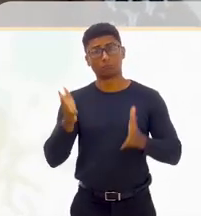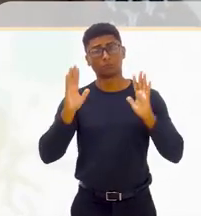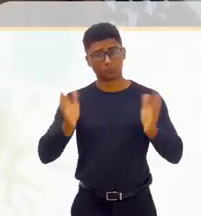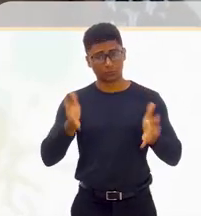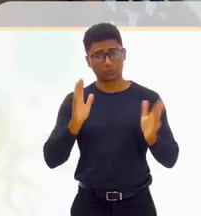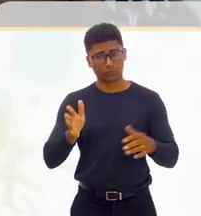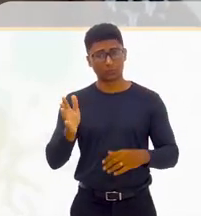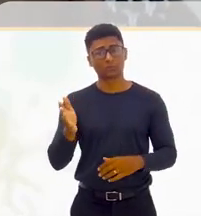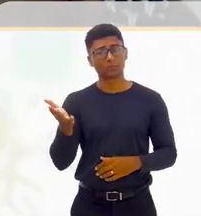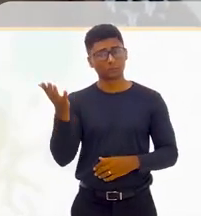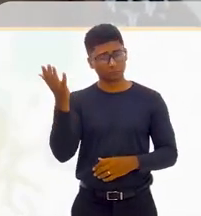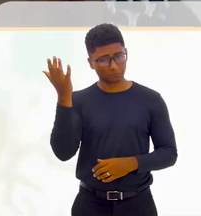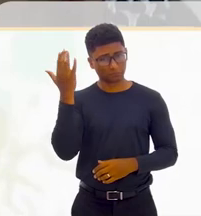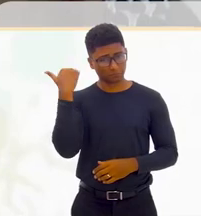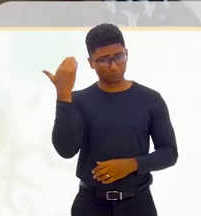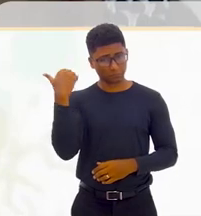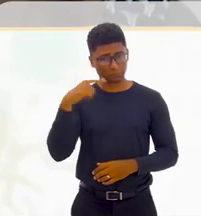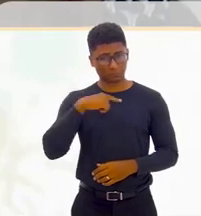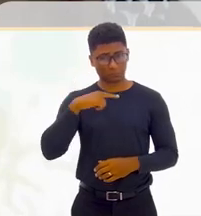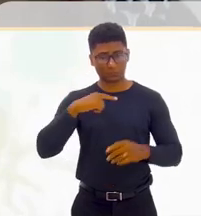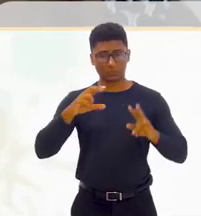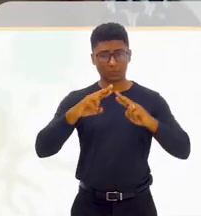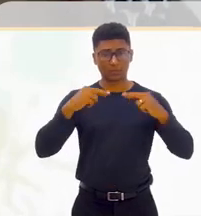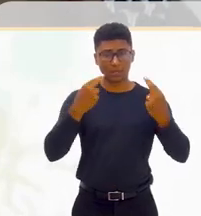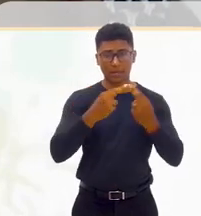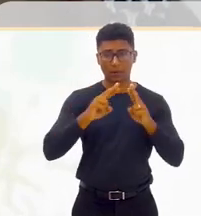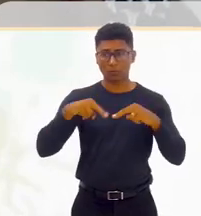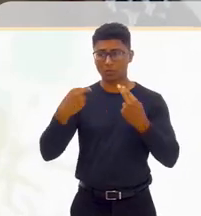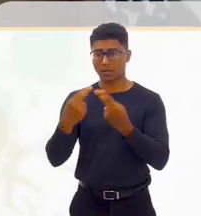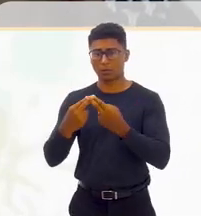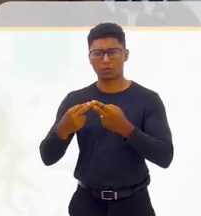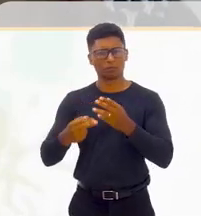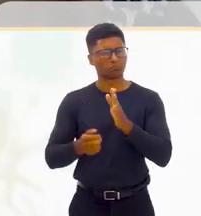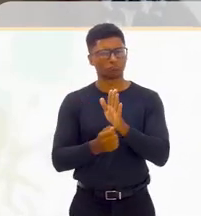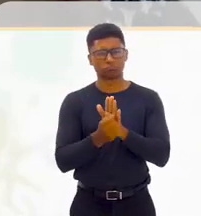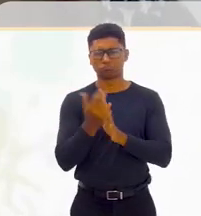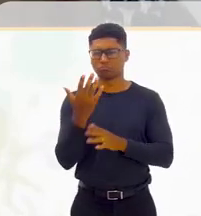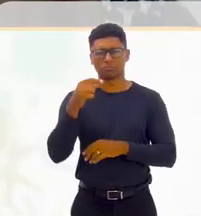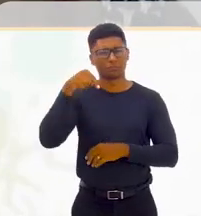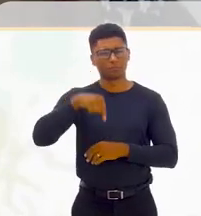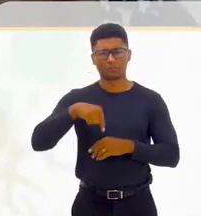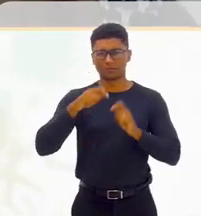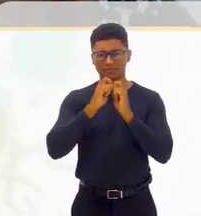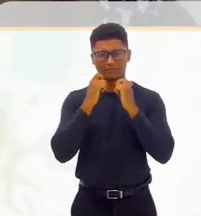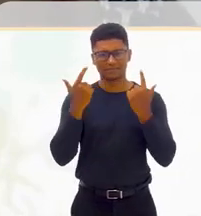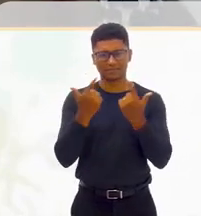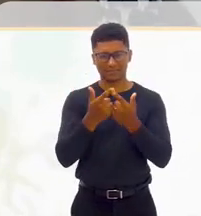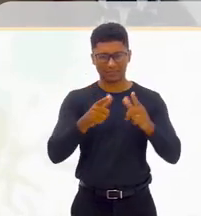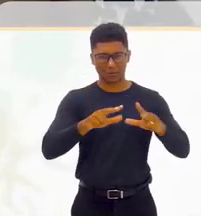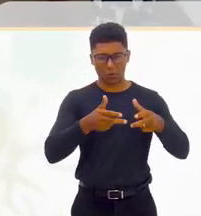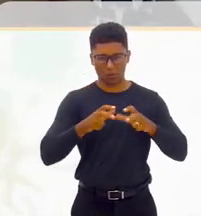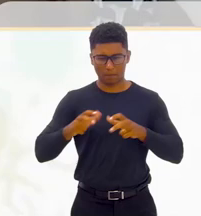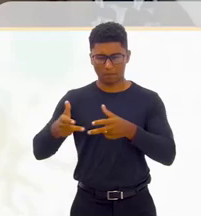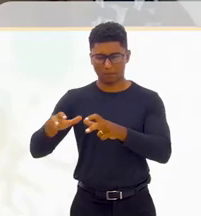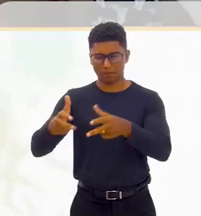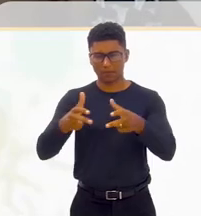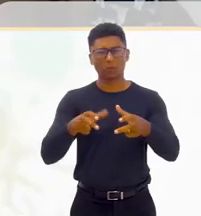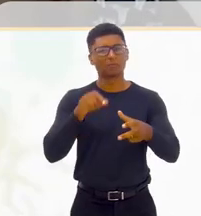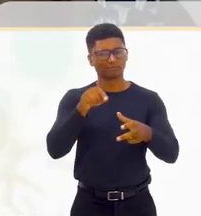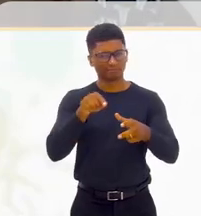várias audiências, já tiveram várias audiências públicas aqui nas comissões falando disso, dos horrores